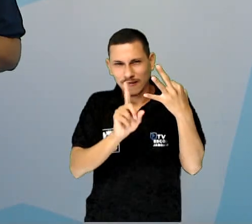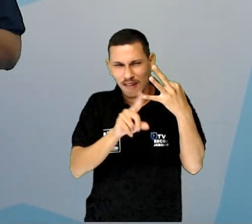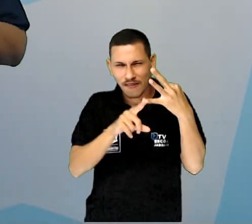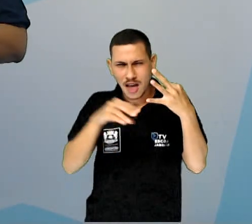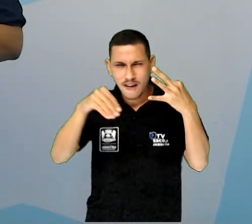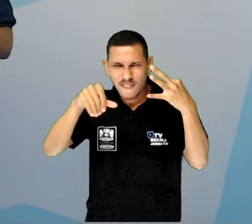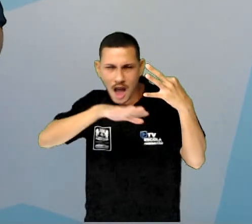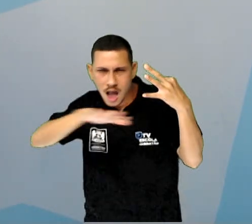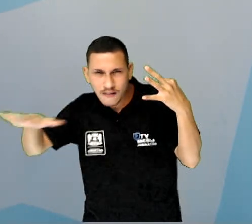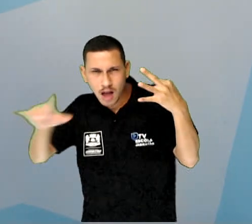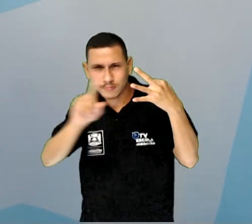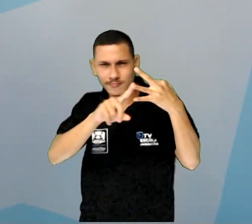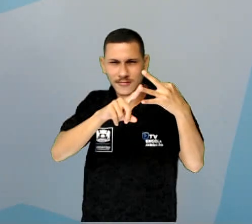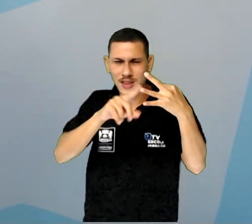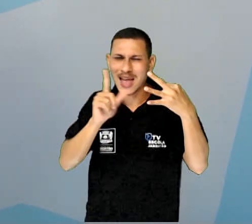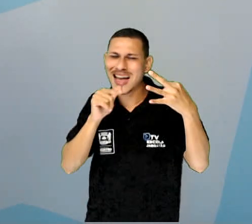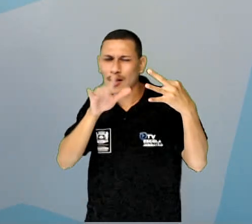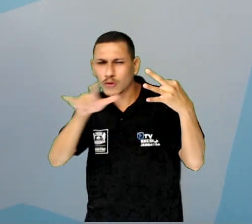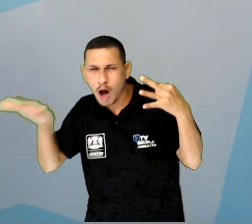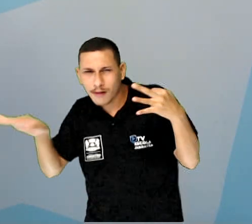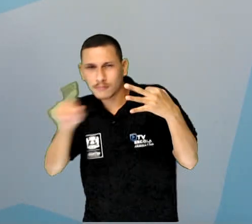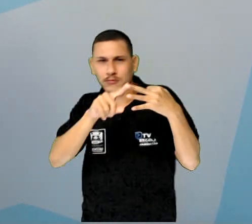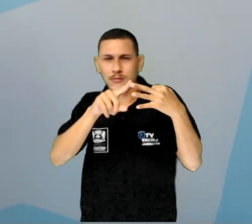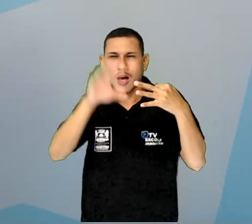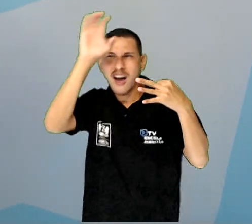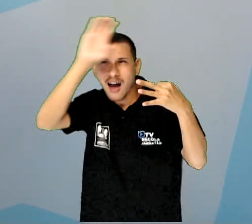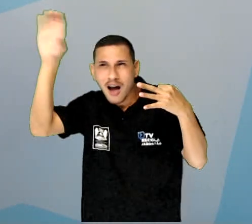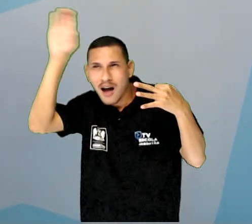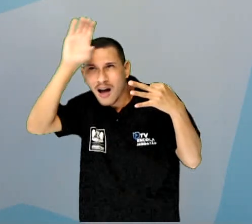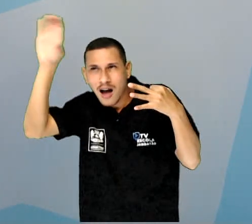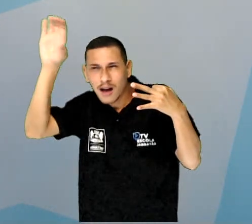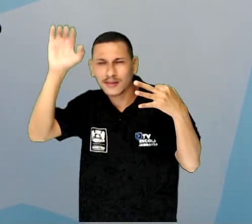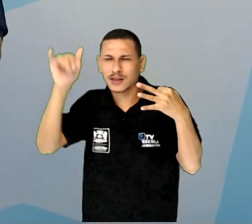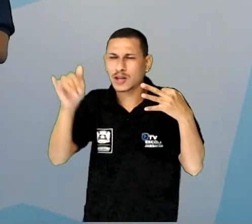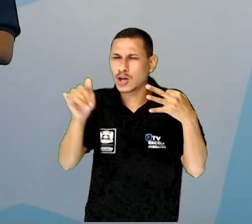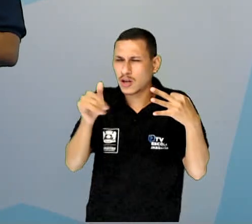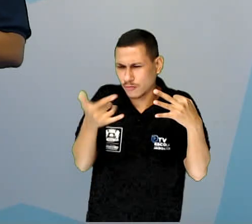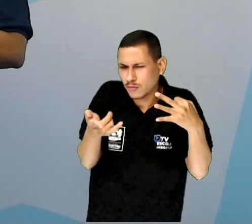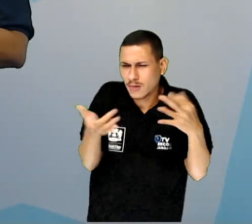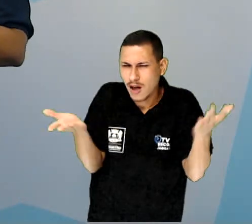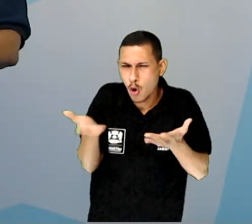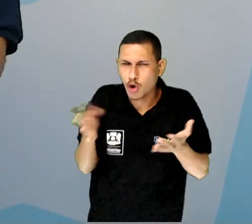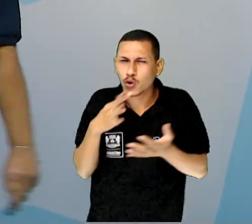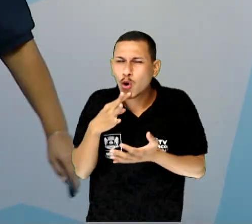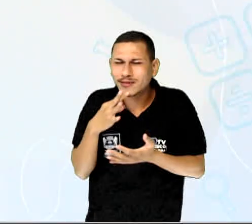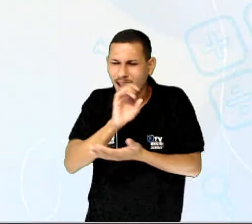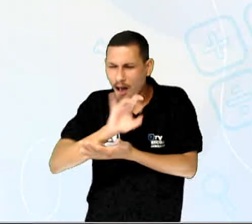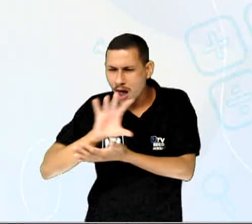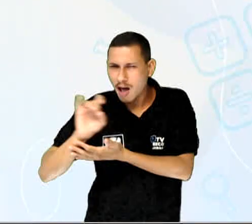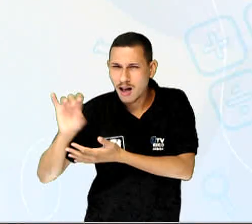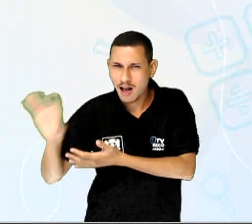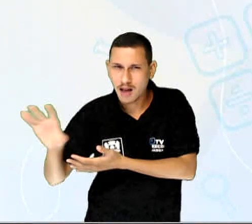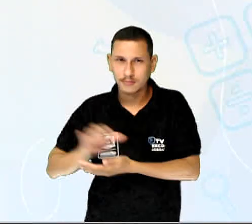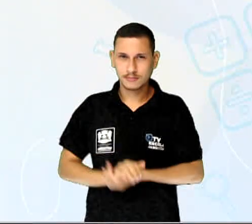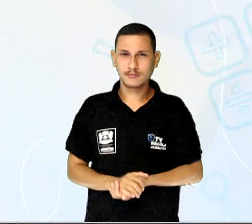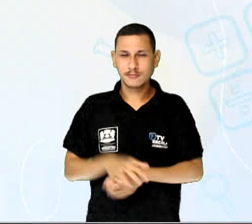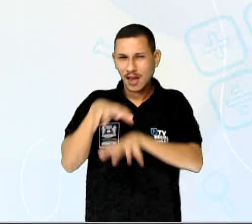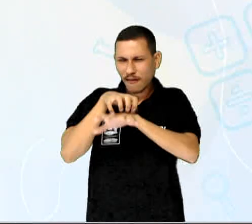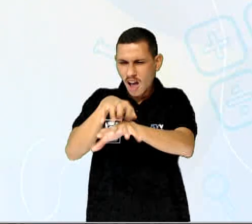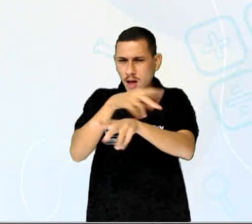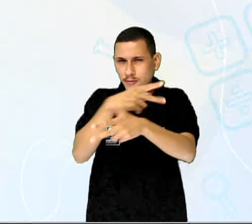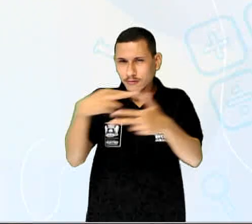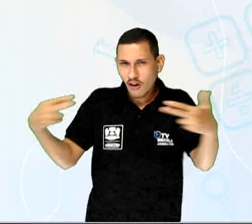terrestres, aquáticos e aéreos. Vamos conhecer um pouquinho sobre cada um? Os transportes